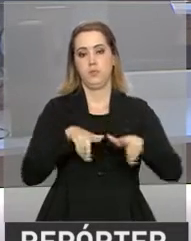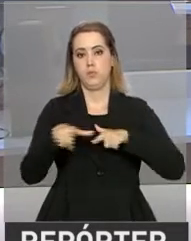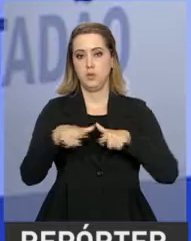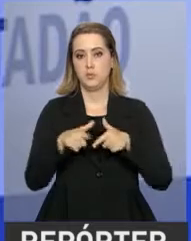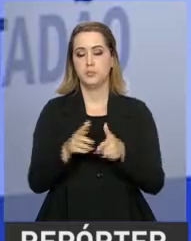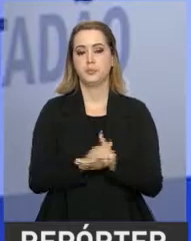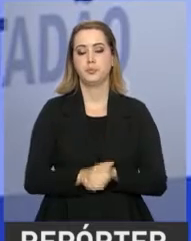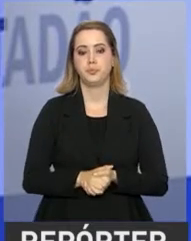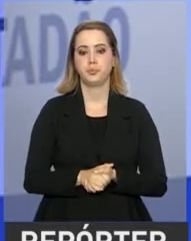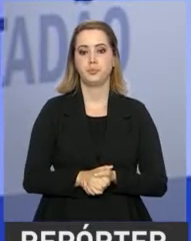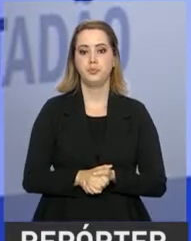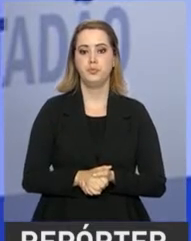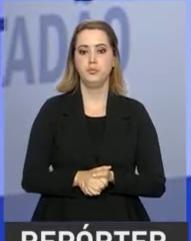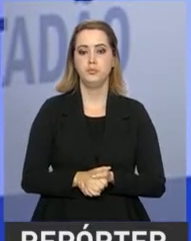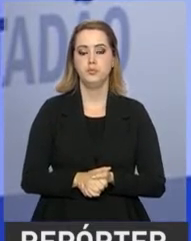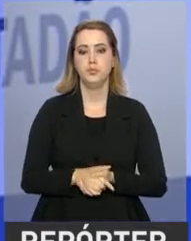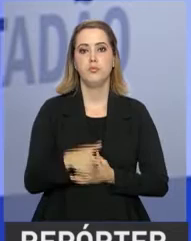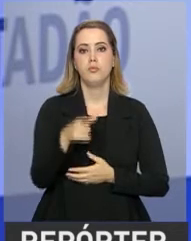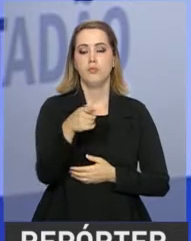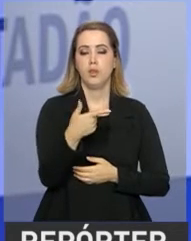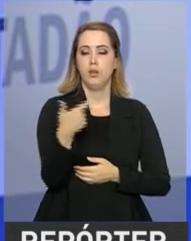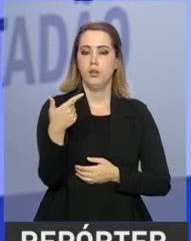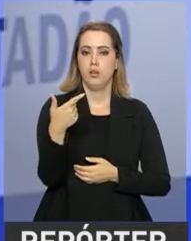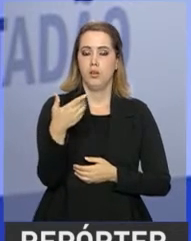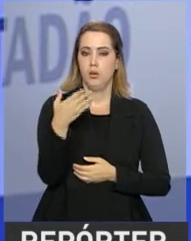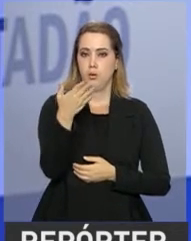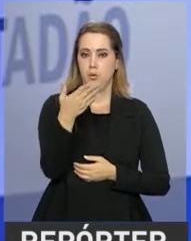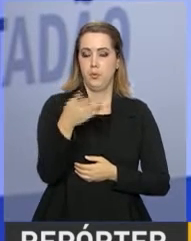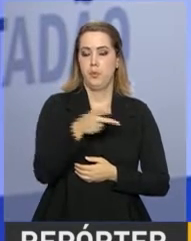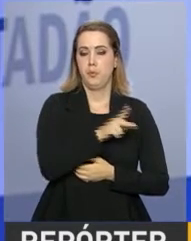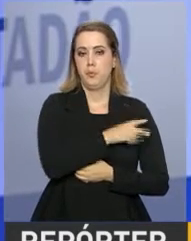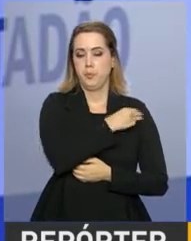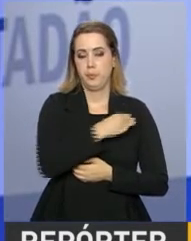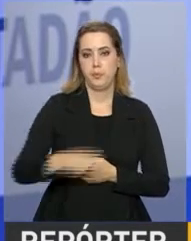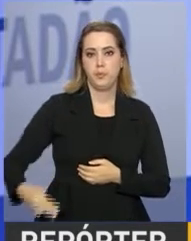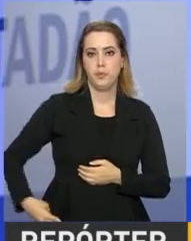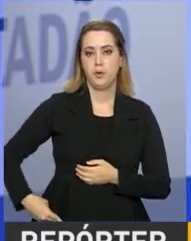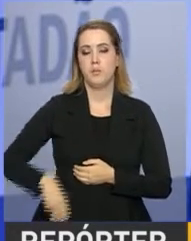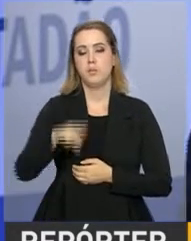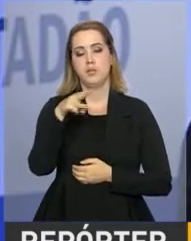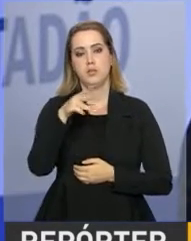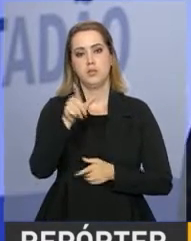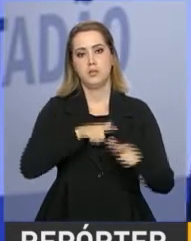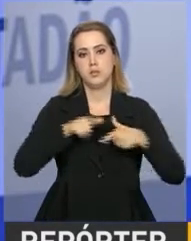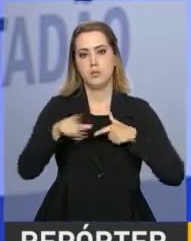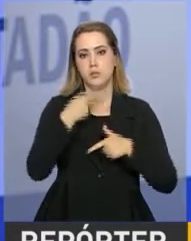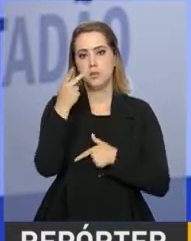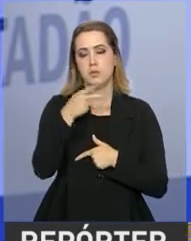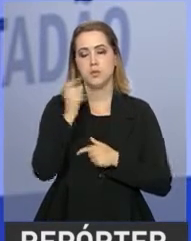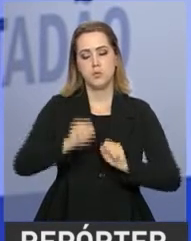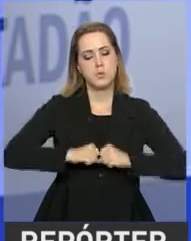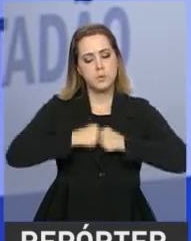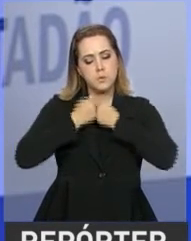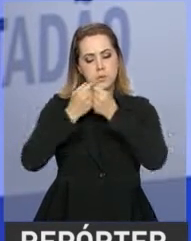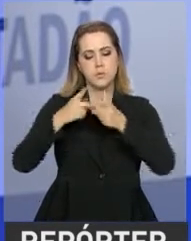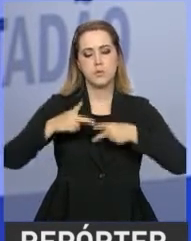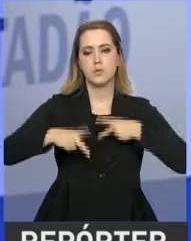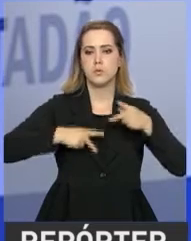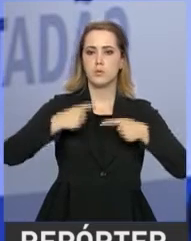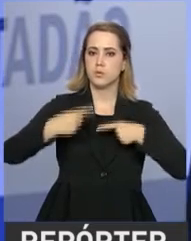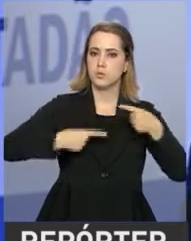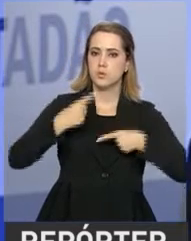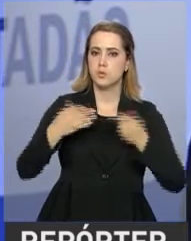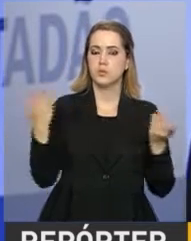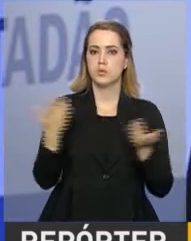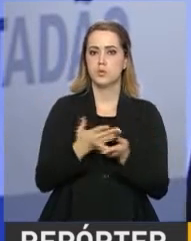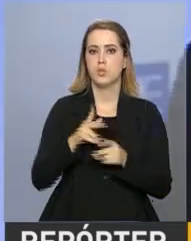trabalho. Segundo o ministro do Trabalho, Ronaldo Nogueira, o esforço político do governo está agora por conta da